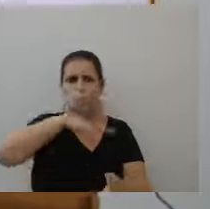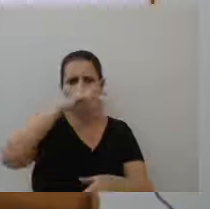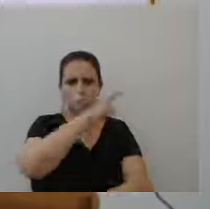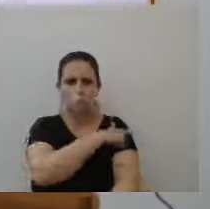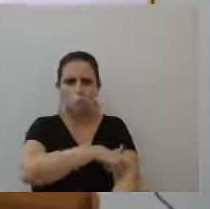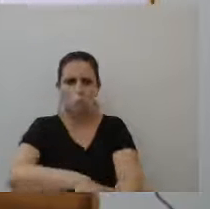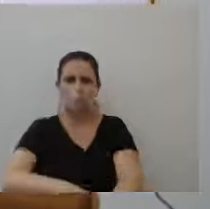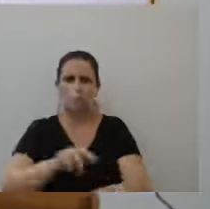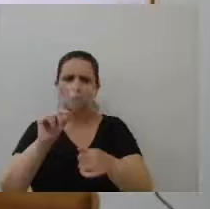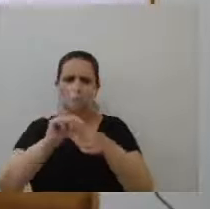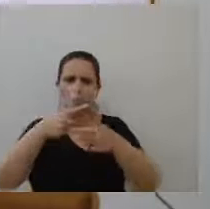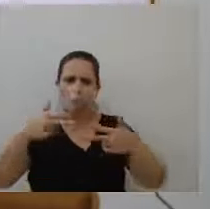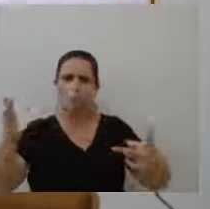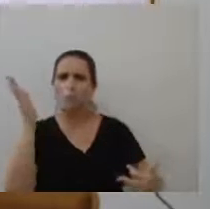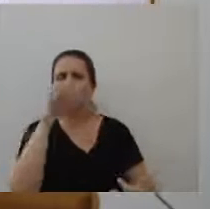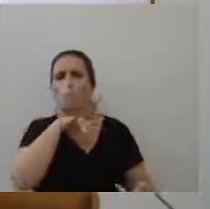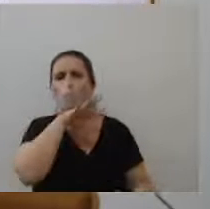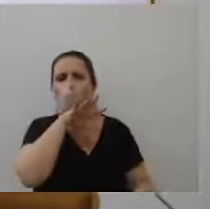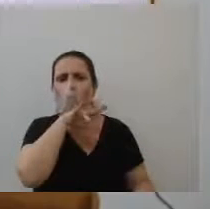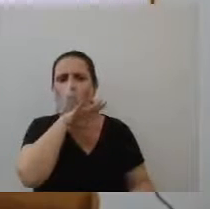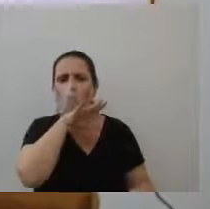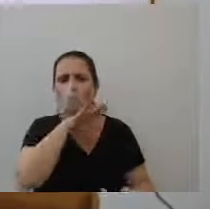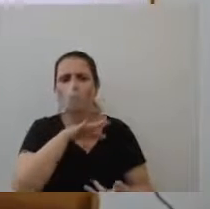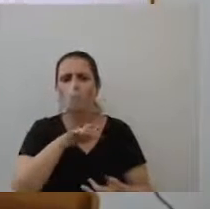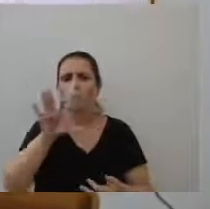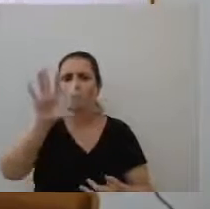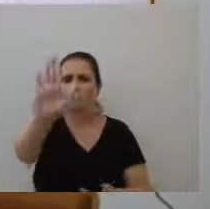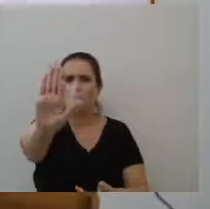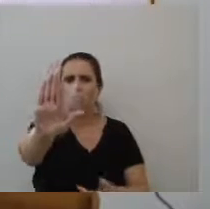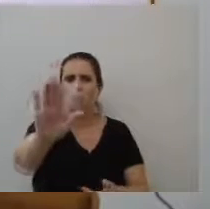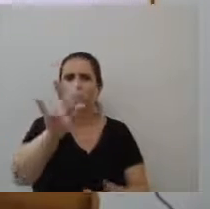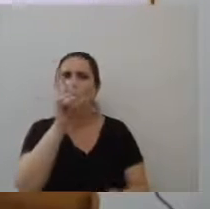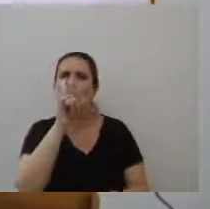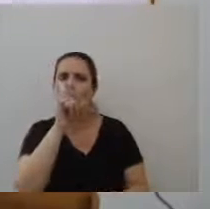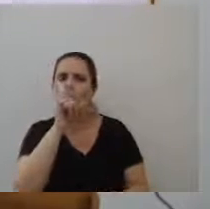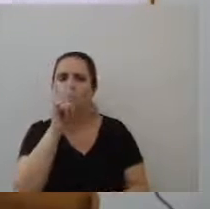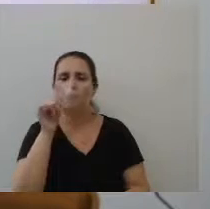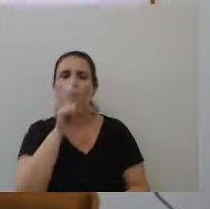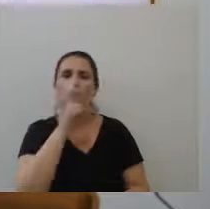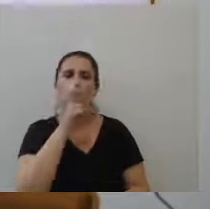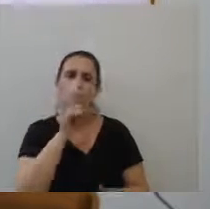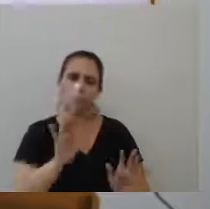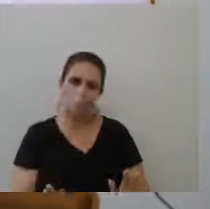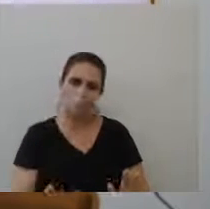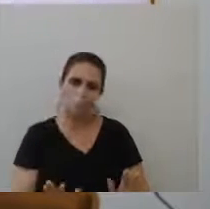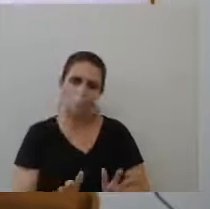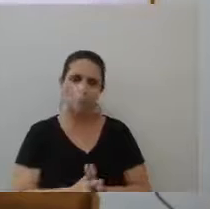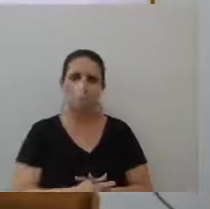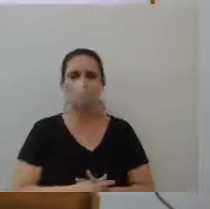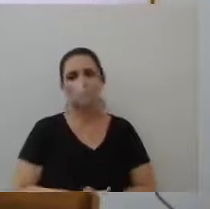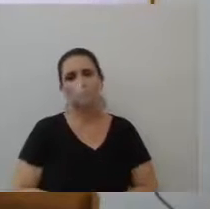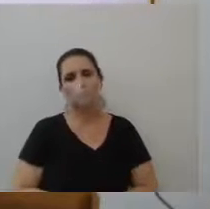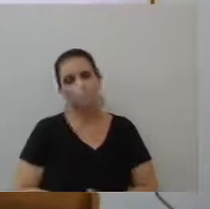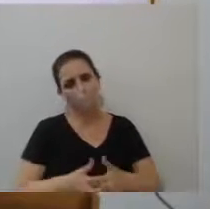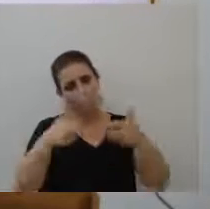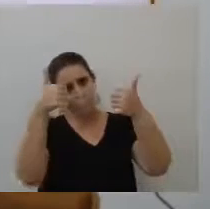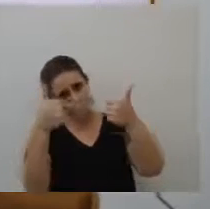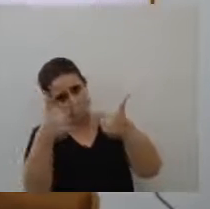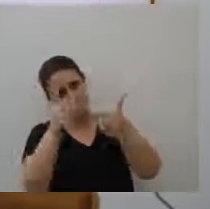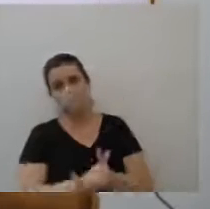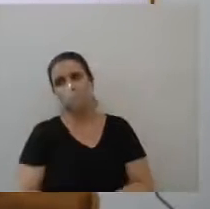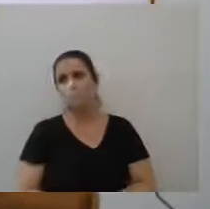proibido estacionar. Ali é uma semiose. É um processo que gerou um significado. Beleza? Bem,